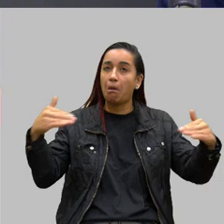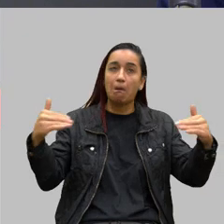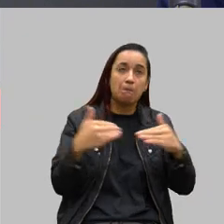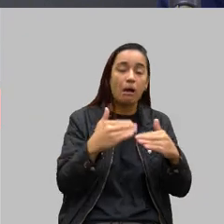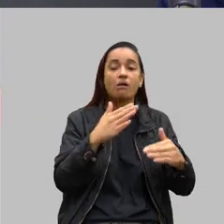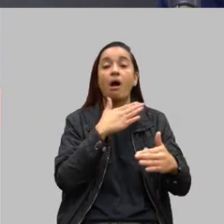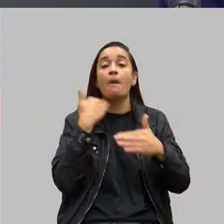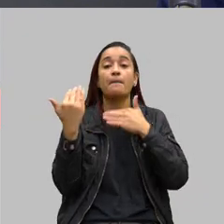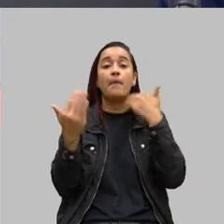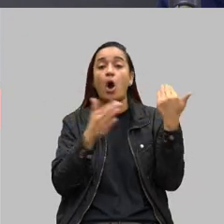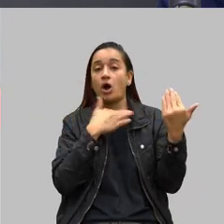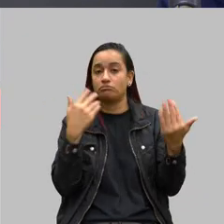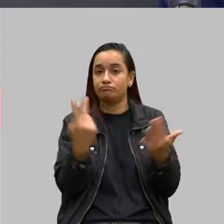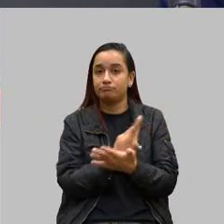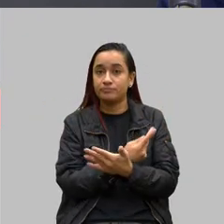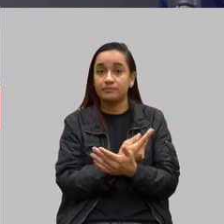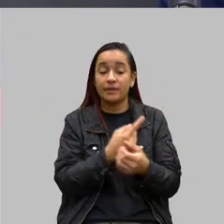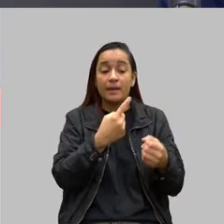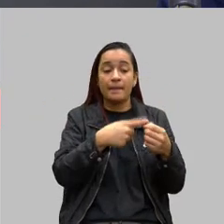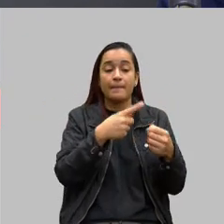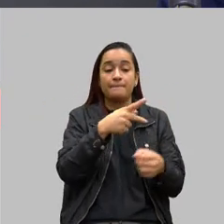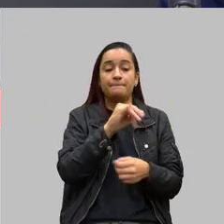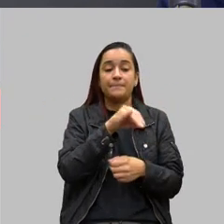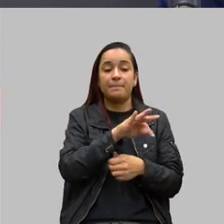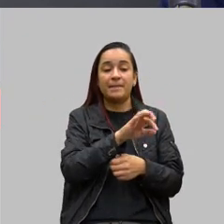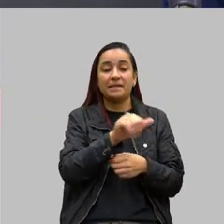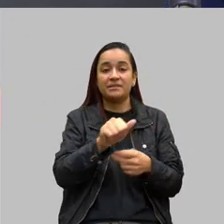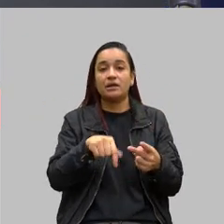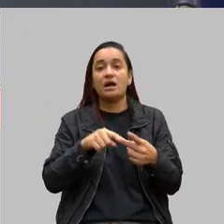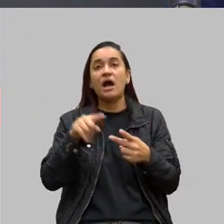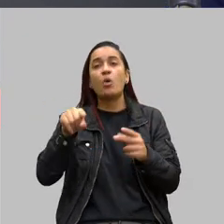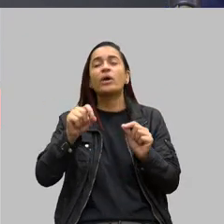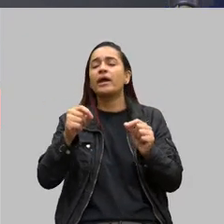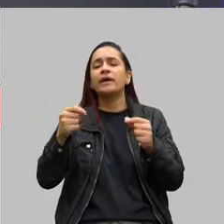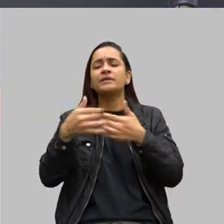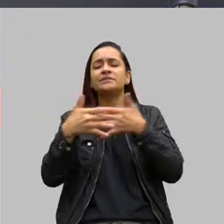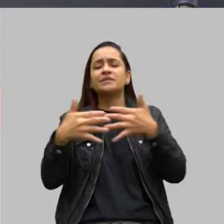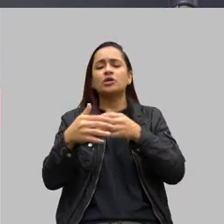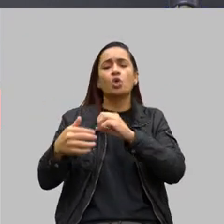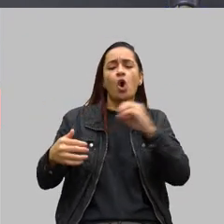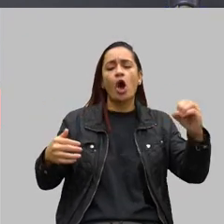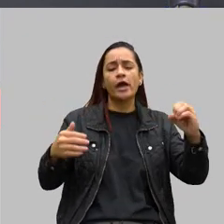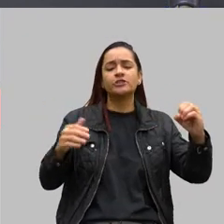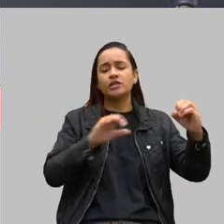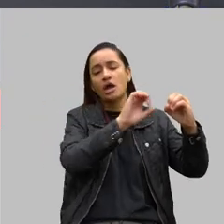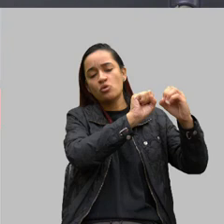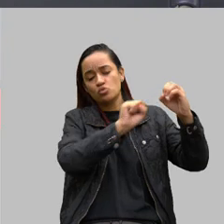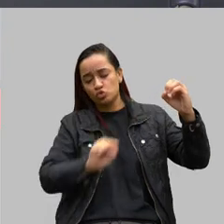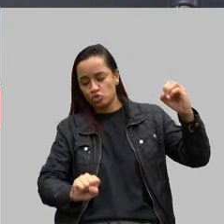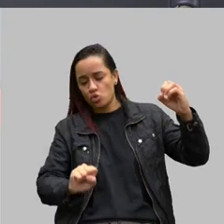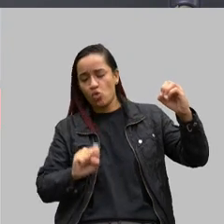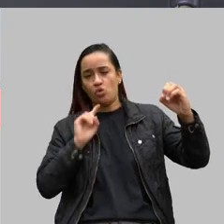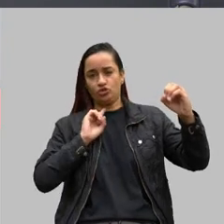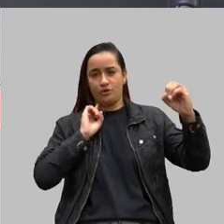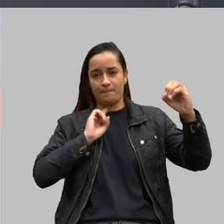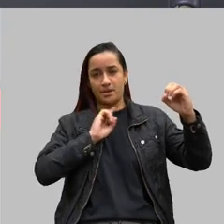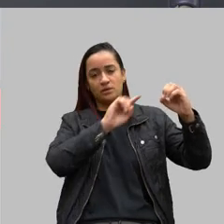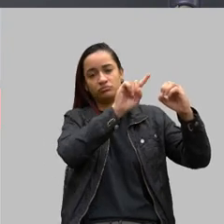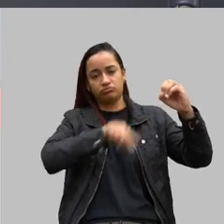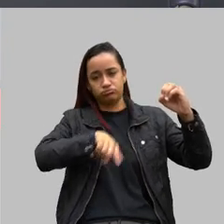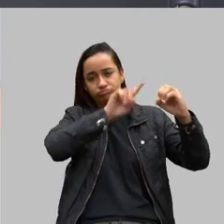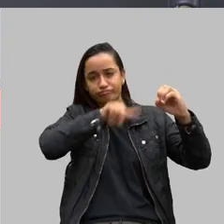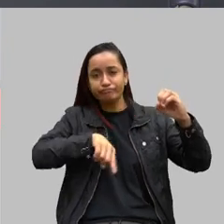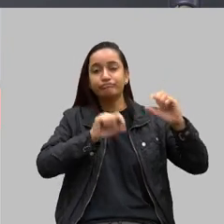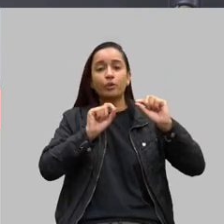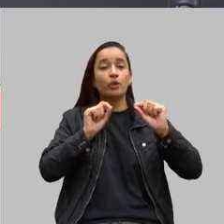estrada que não liga apenas Pimenta Guapé liga a região e centro-oeste ao sul de Minas ontem parece que houve uma evolução já